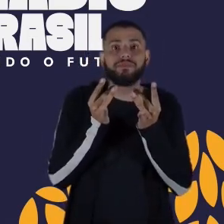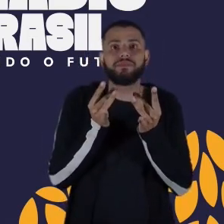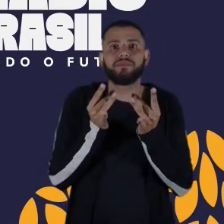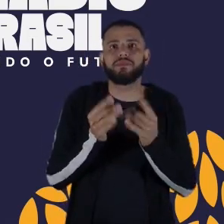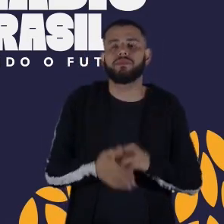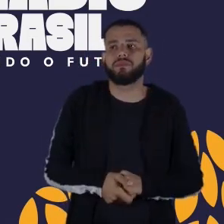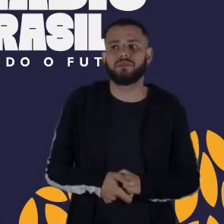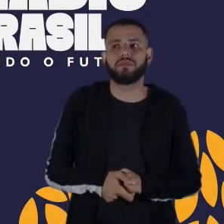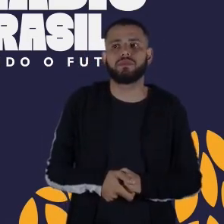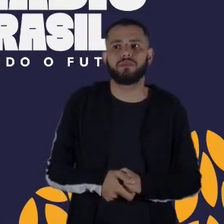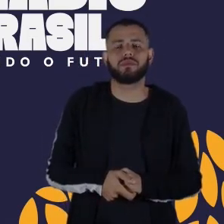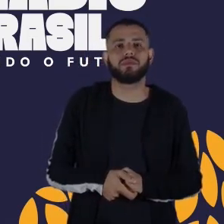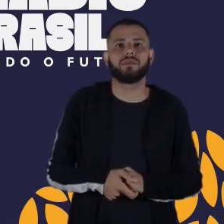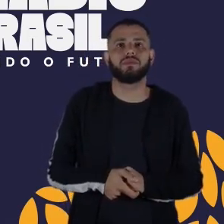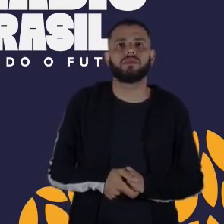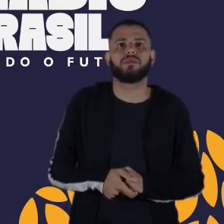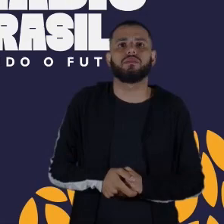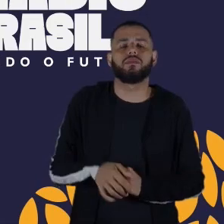Sonho.